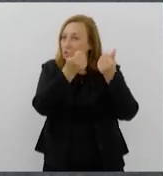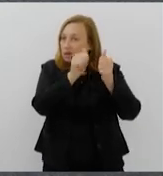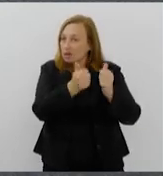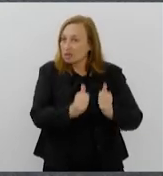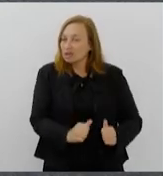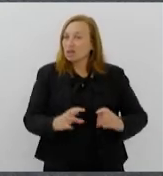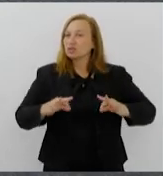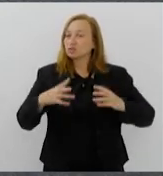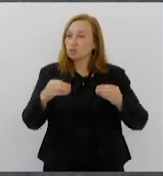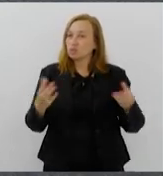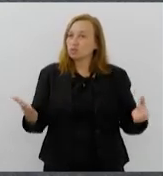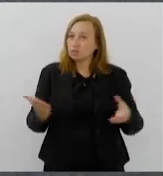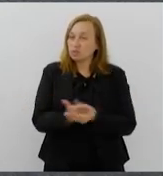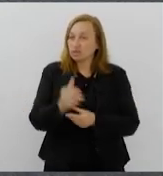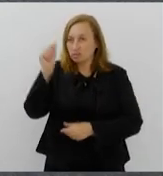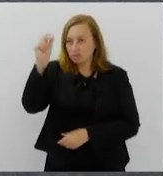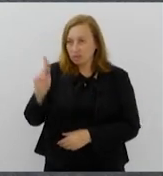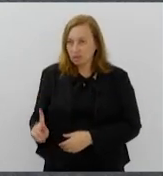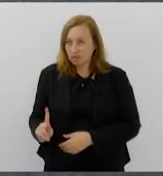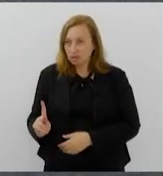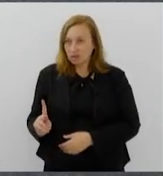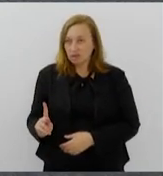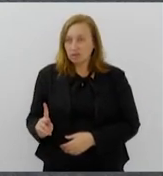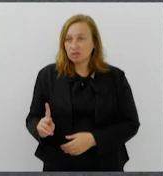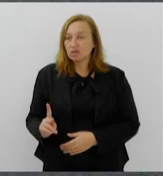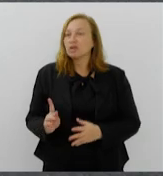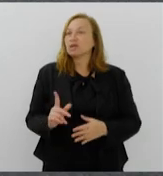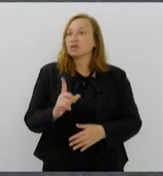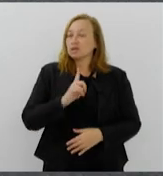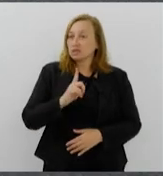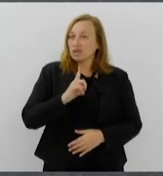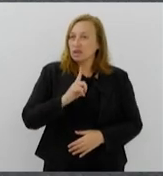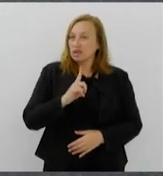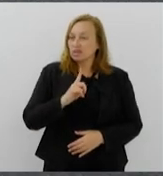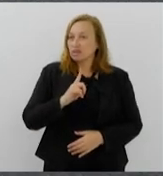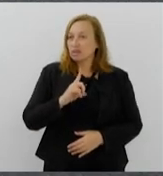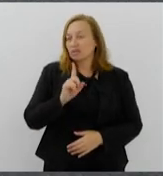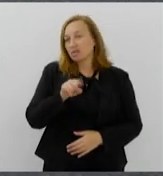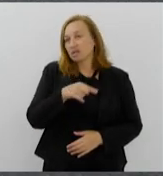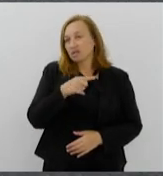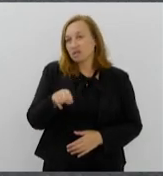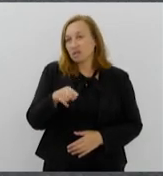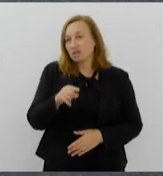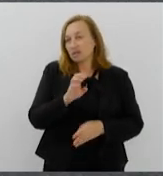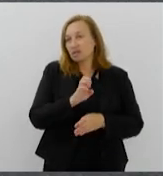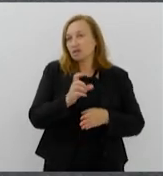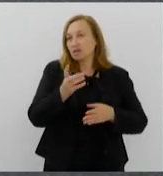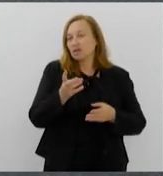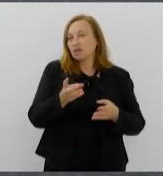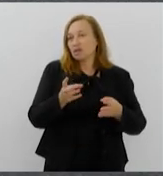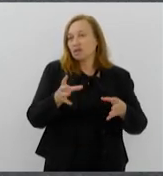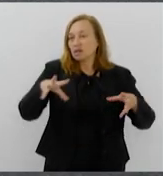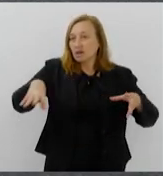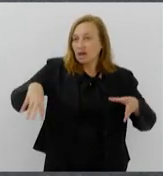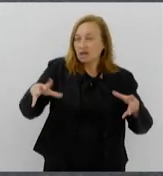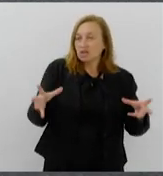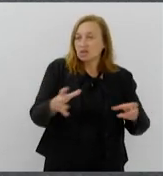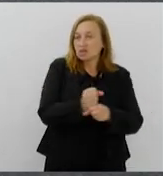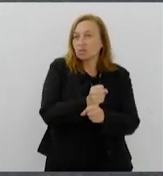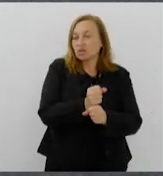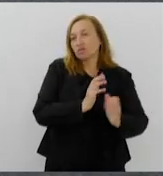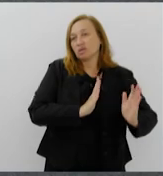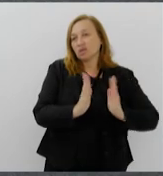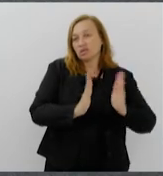os processos de aposentadoria em que houve a negativa de contagem deste período para